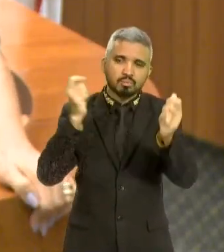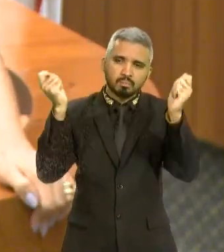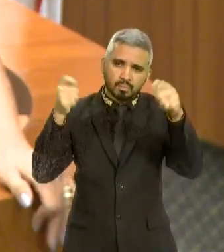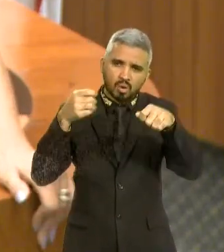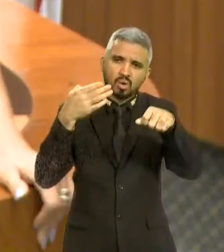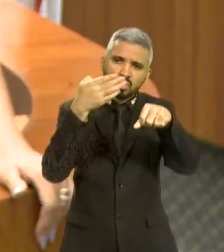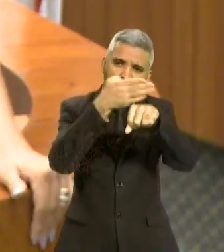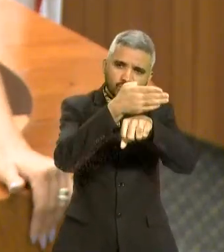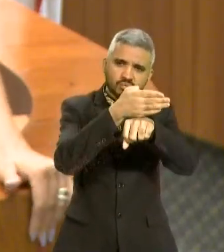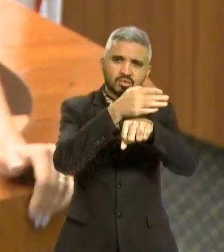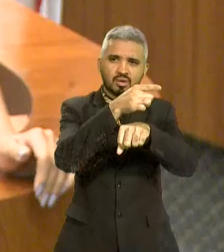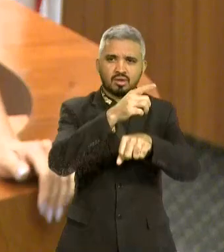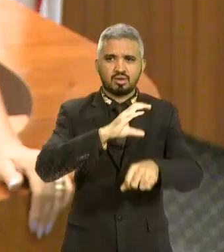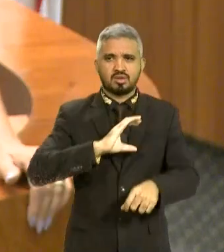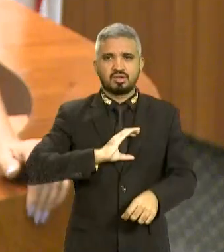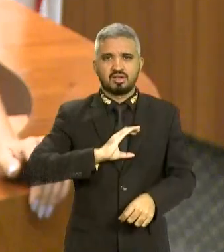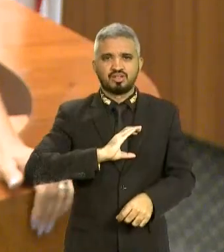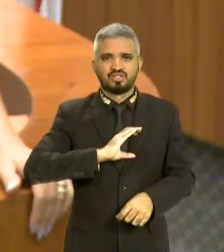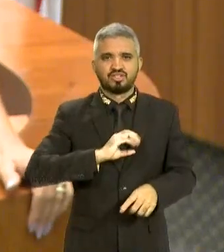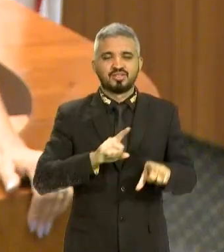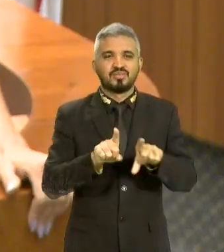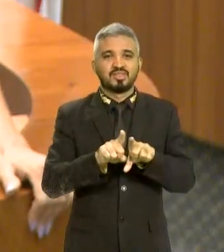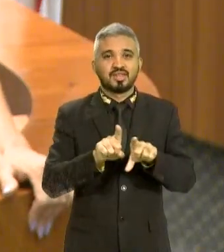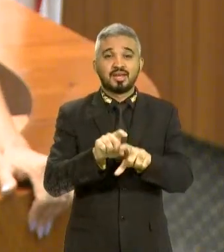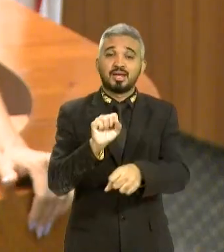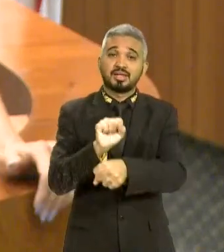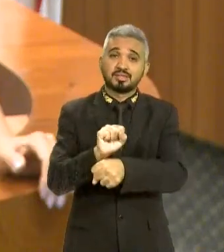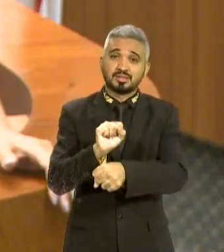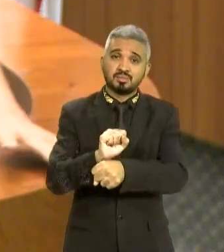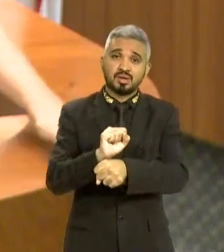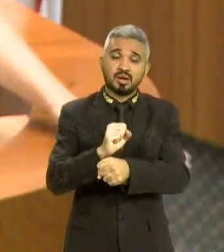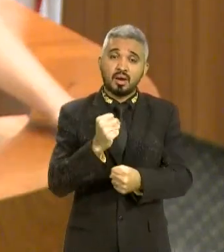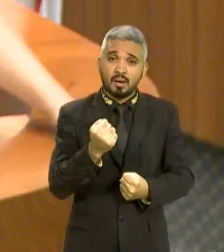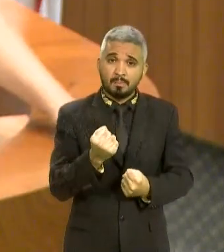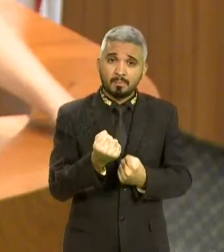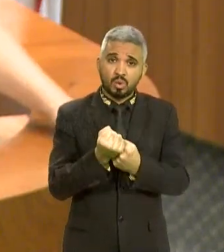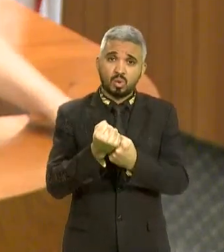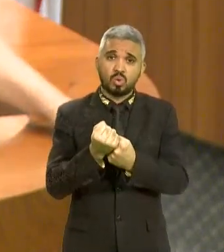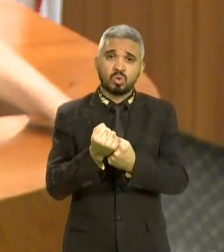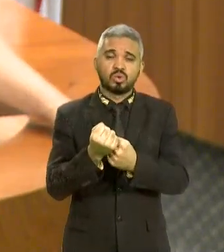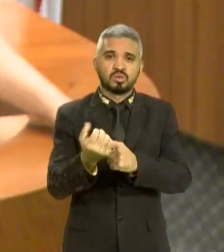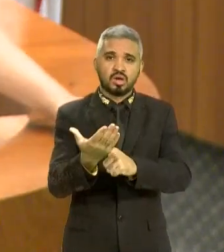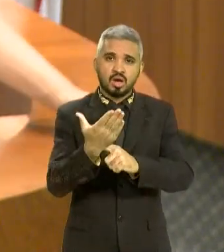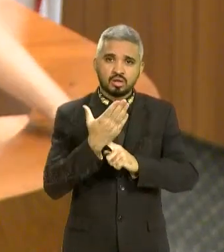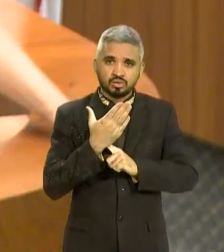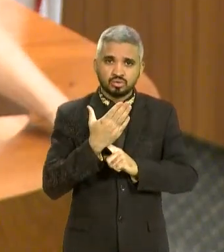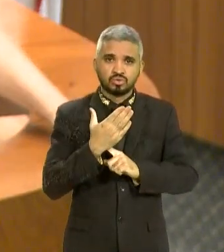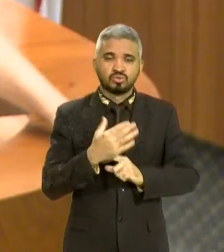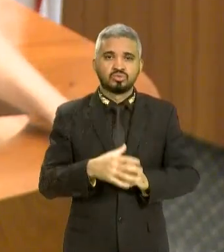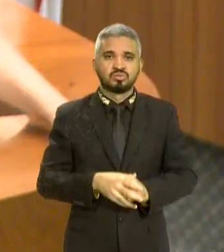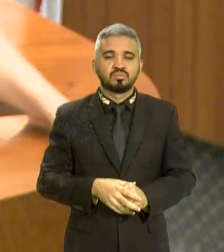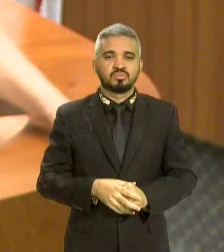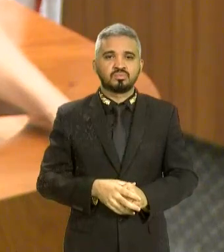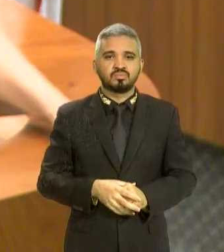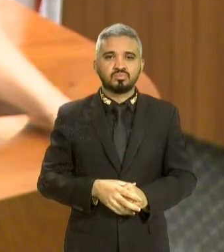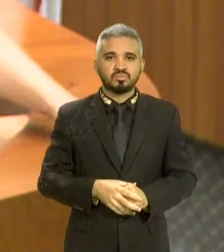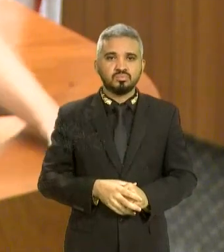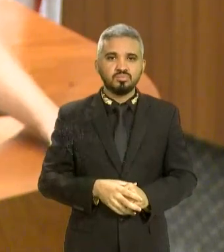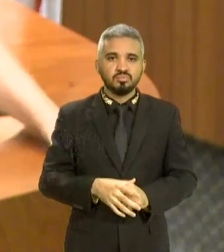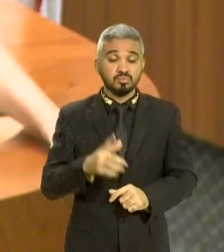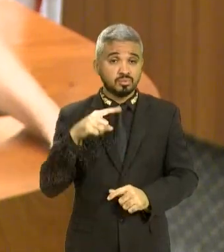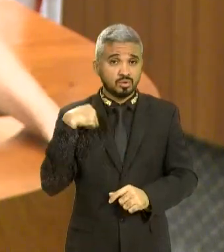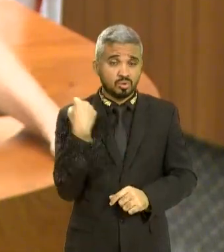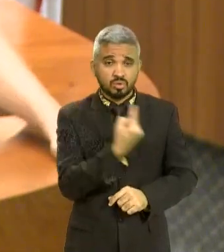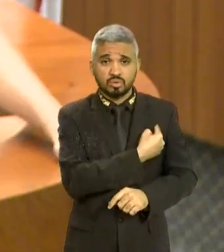de poder contar com o apoio e com a colaboração de vocês para a gente dividir, não só com o